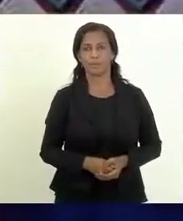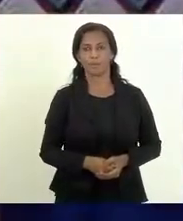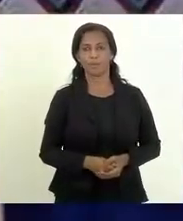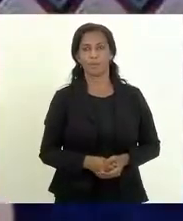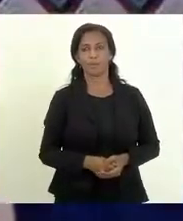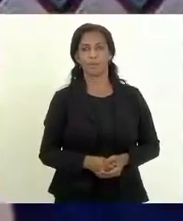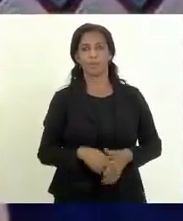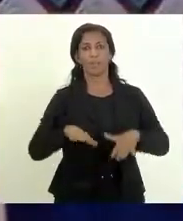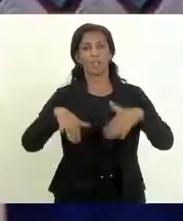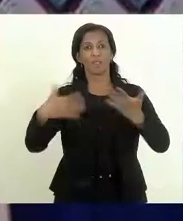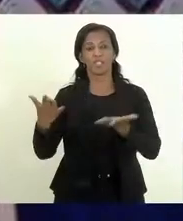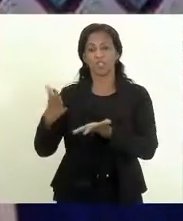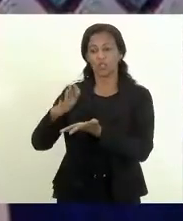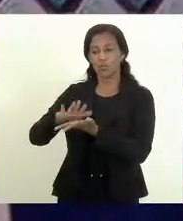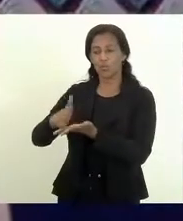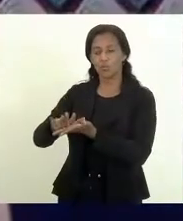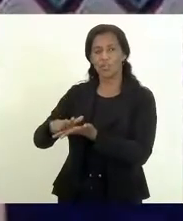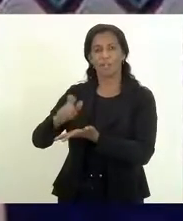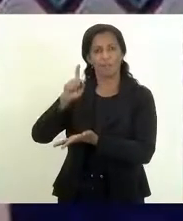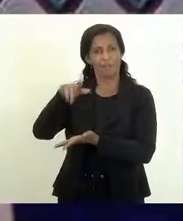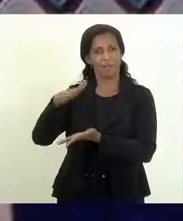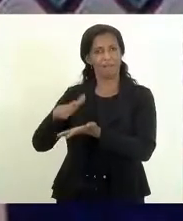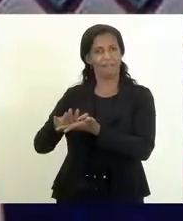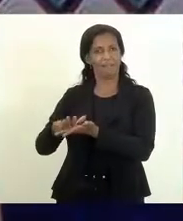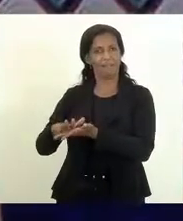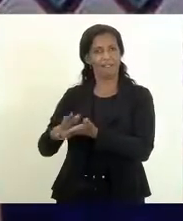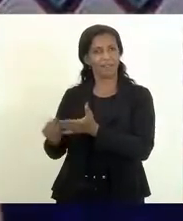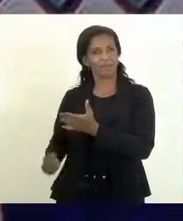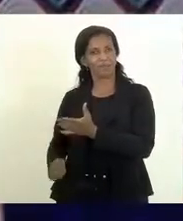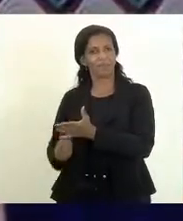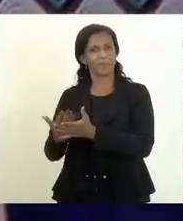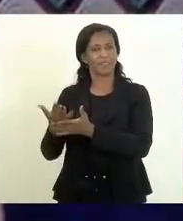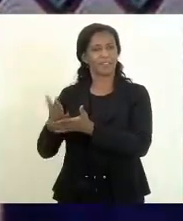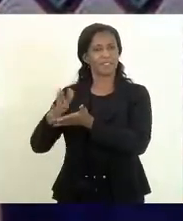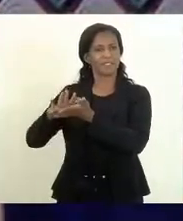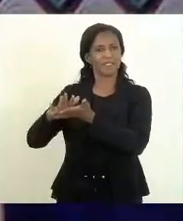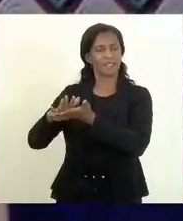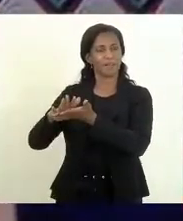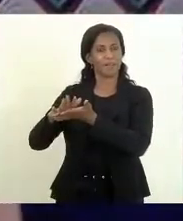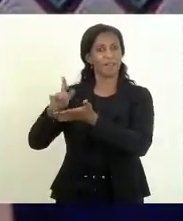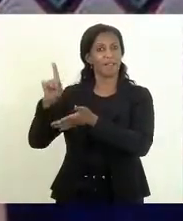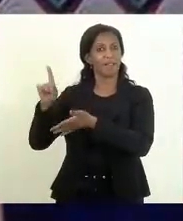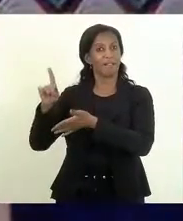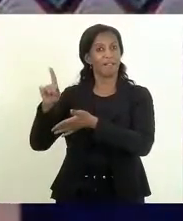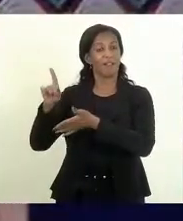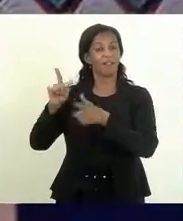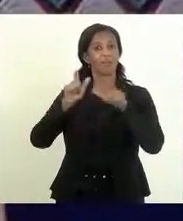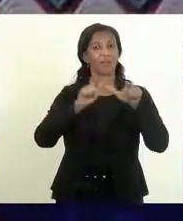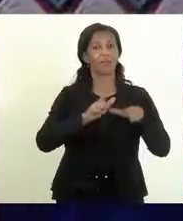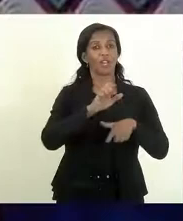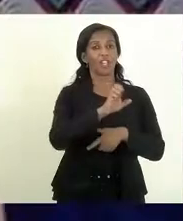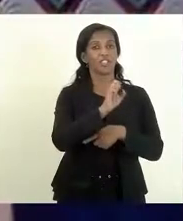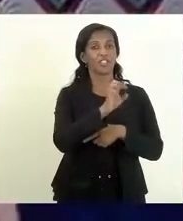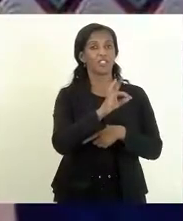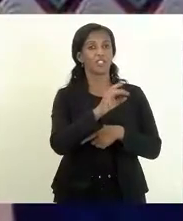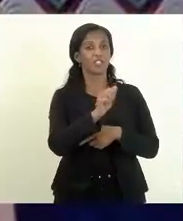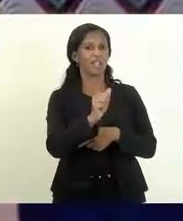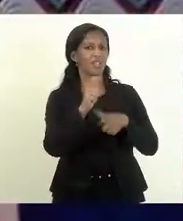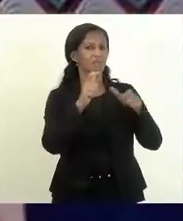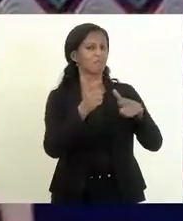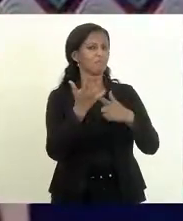Desde que o Samba é Samba, as origens do samba de sambá do Estácio, onde ele faz uma alusão